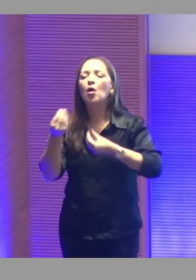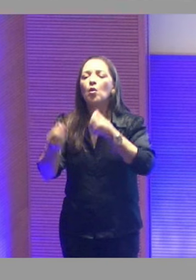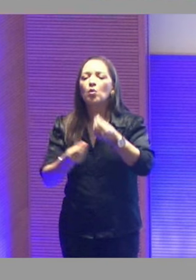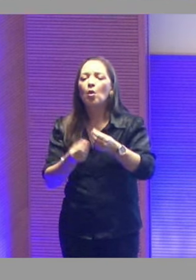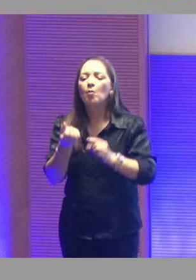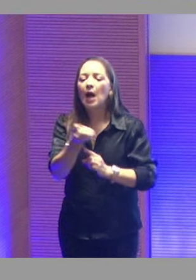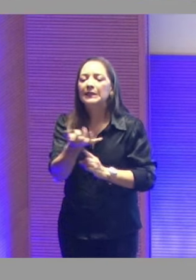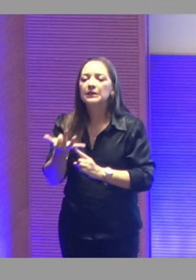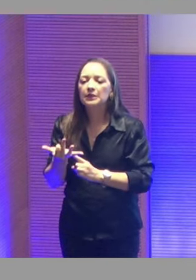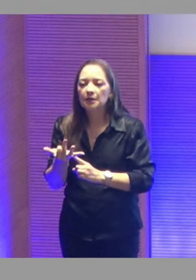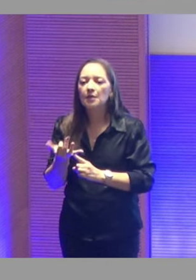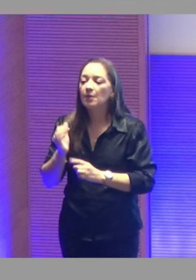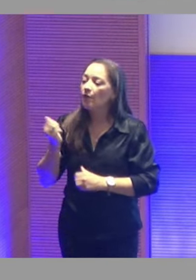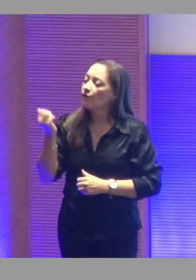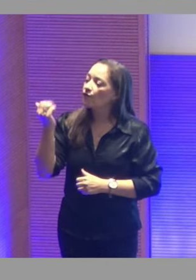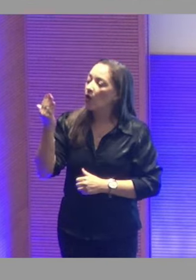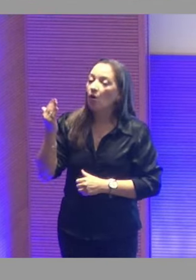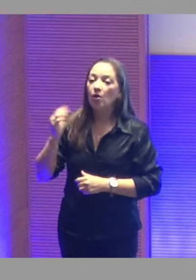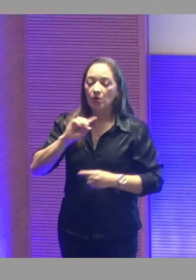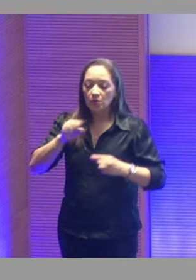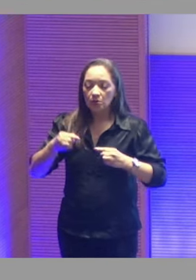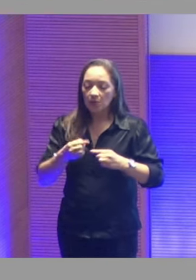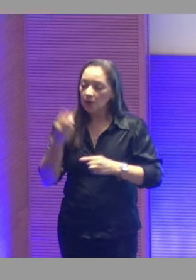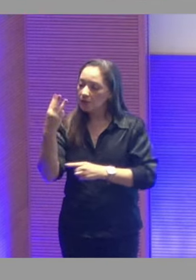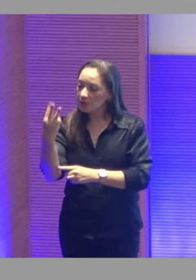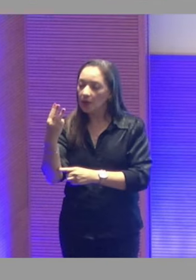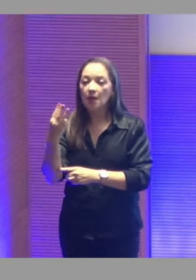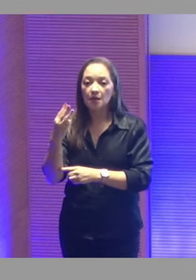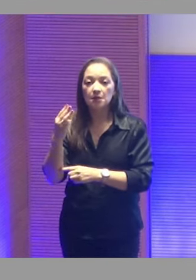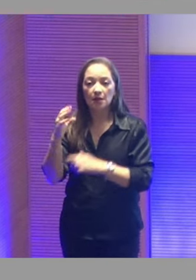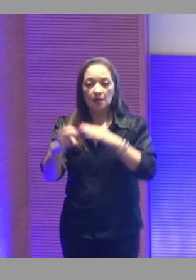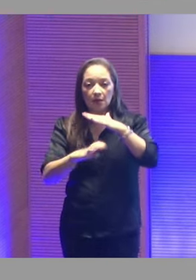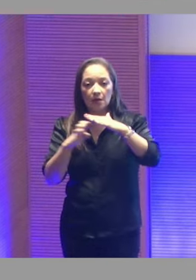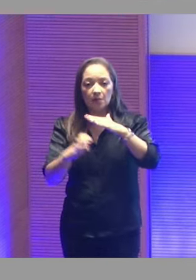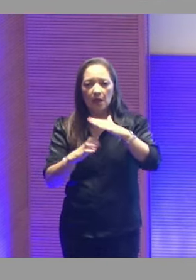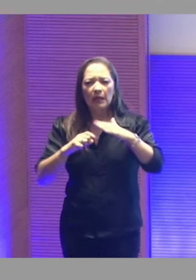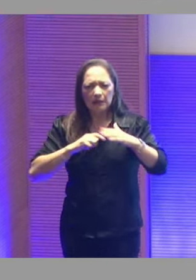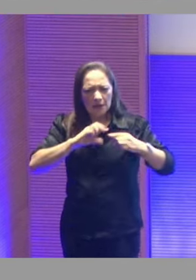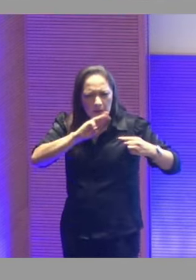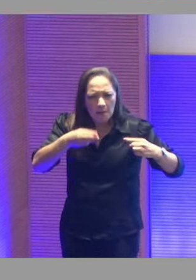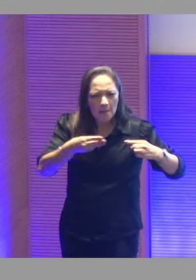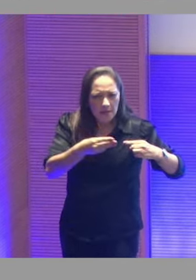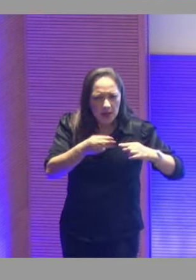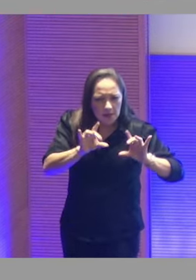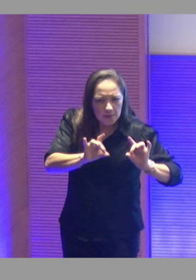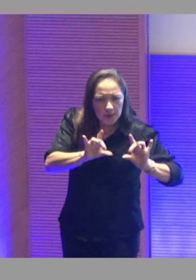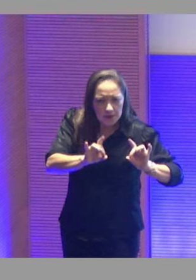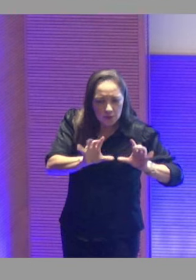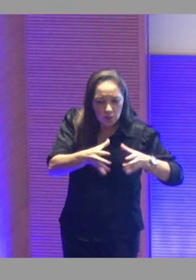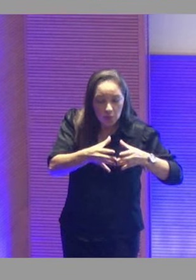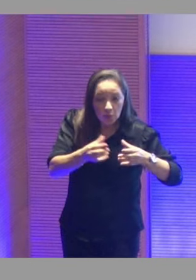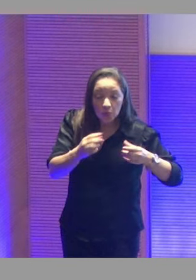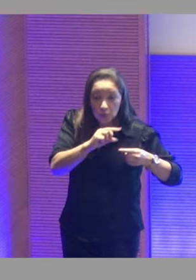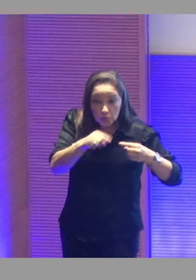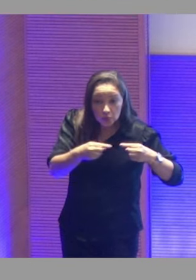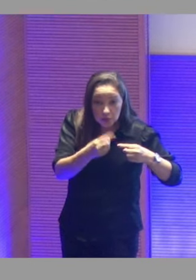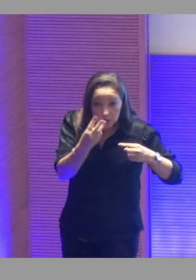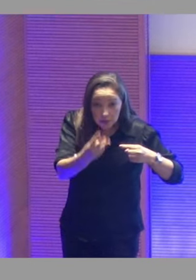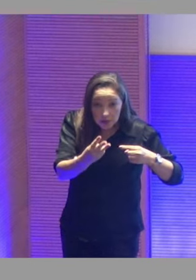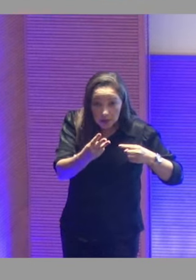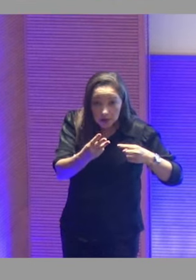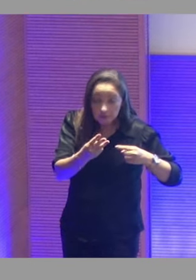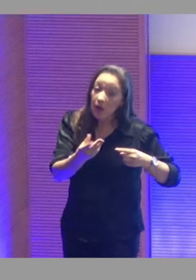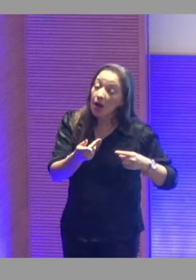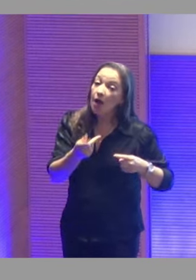externa nos dados de escopo 3 da organização e se a organização tem uma meta específica de escopo 3 a gente já comentado ano passado que a gente